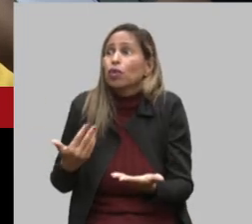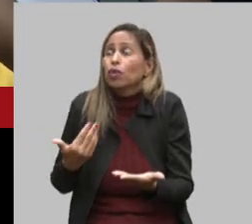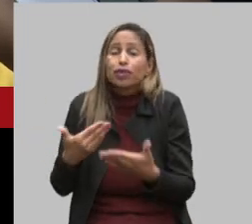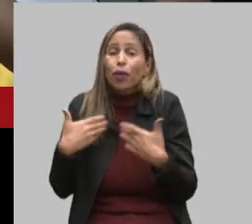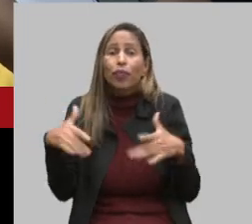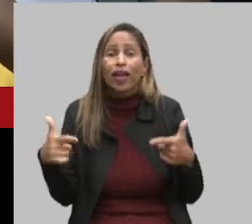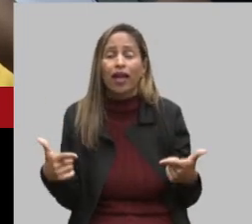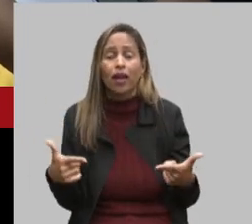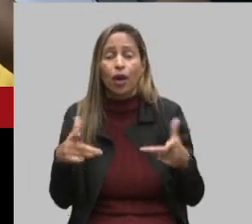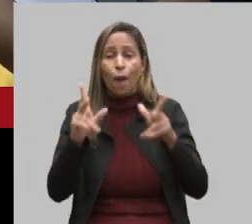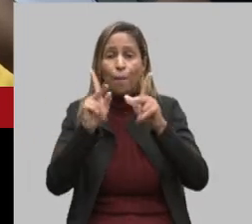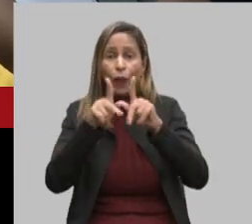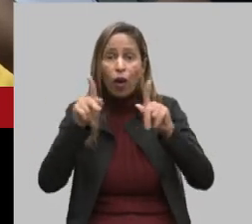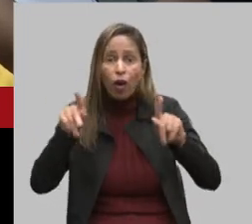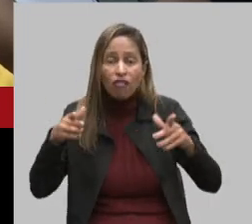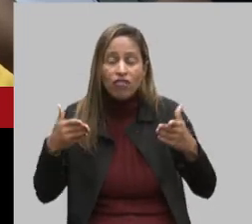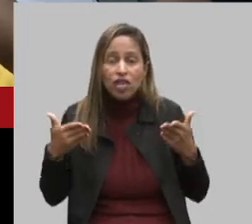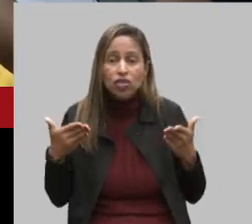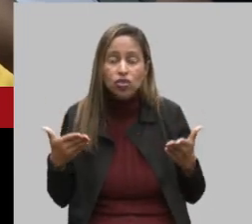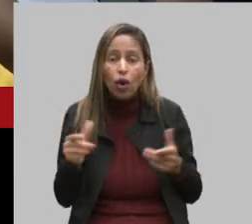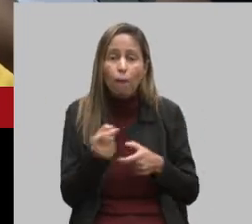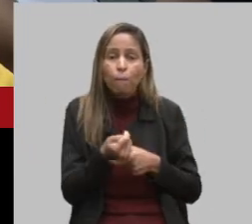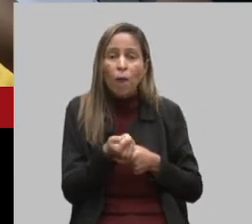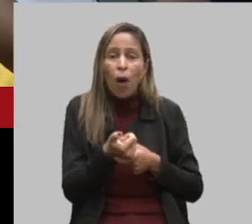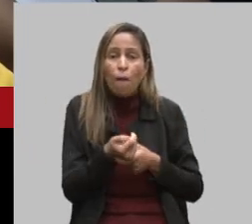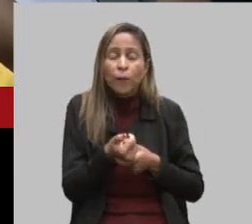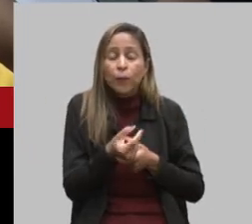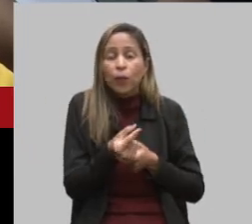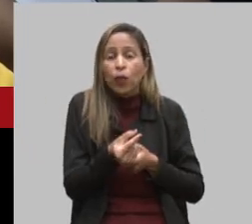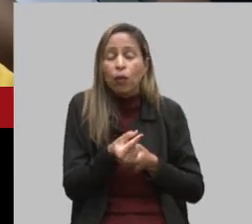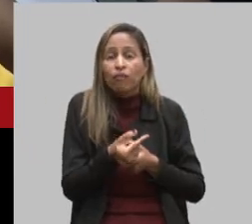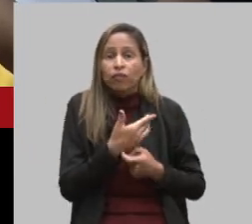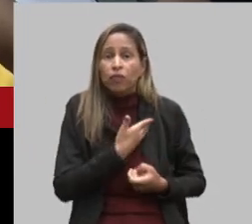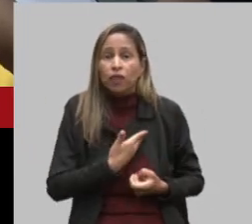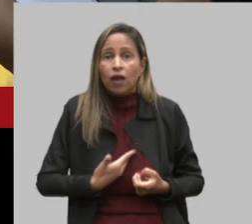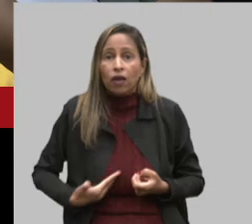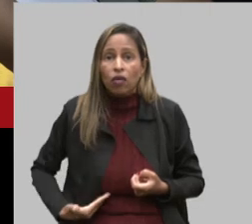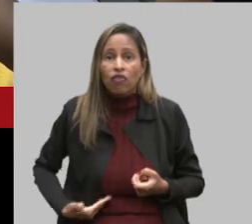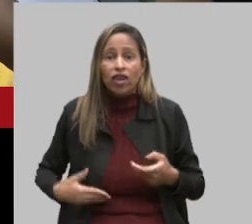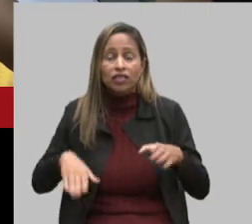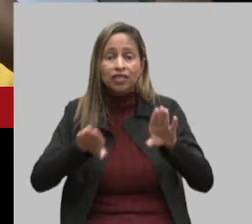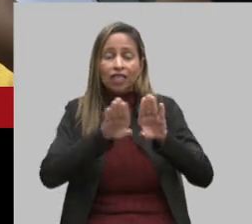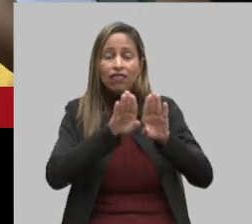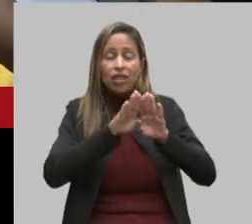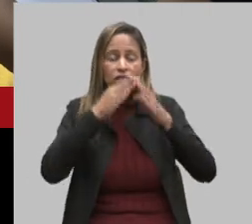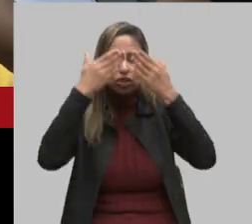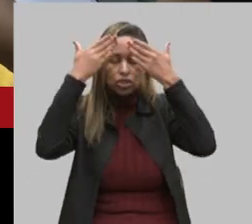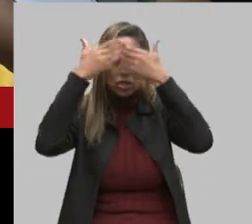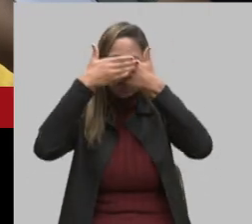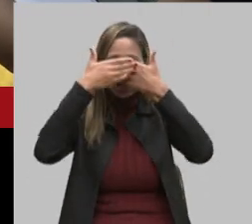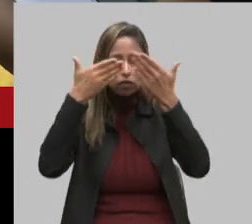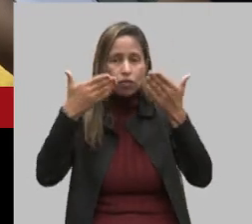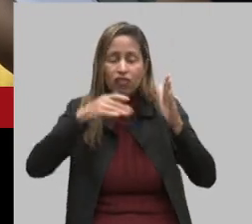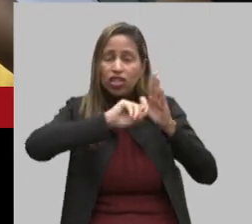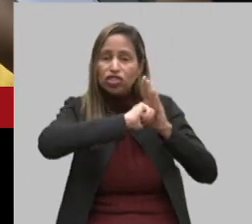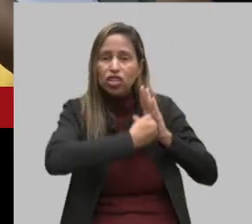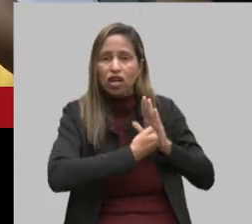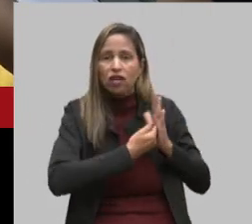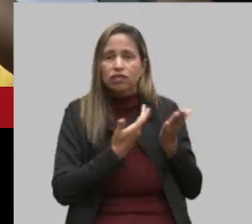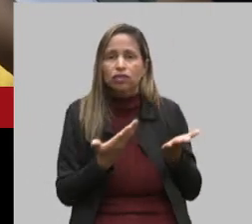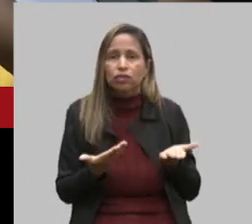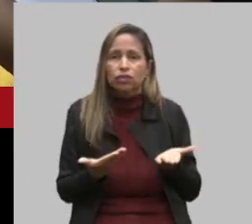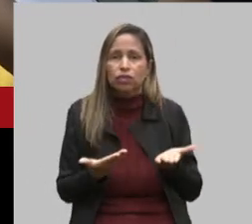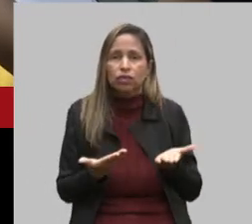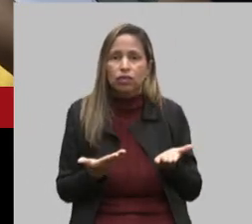gente ele é minoria o governo tá fechando os olhos para ele mesmo ele sendo